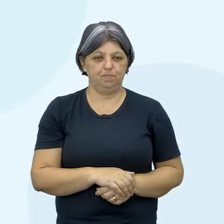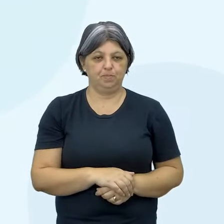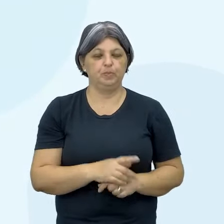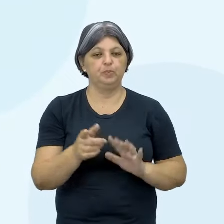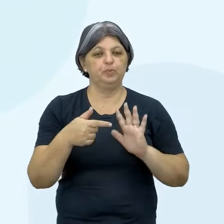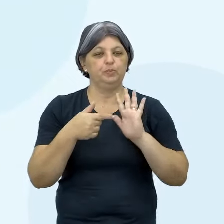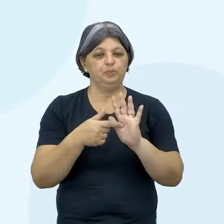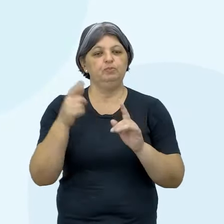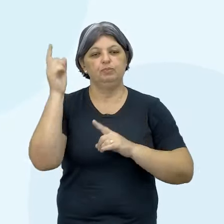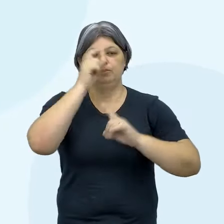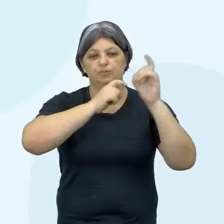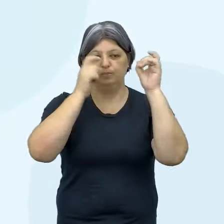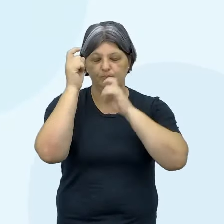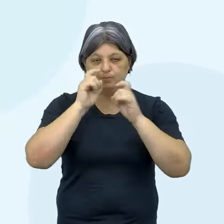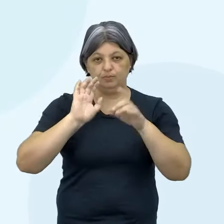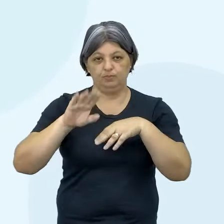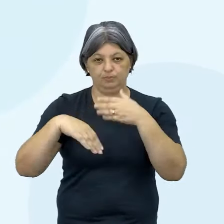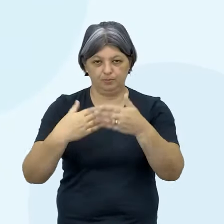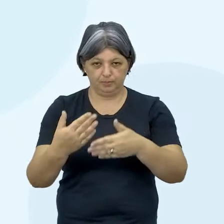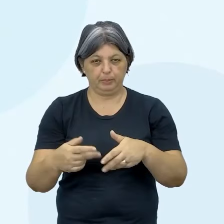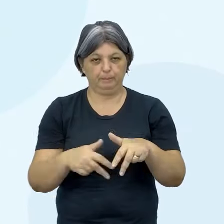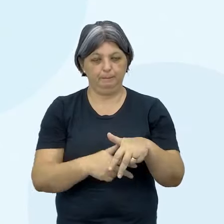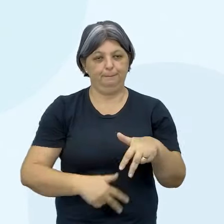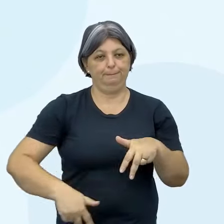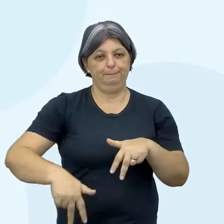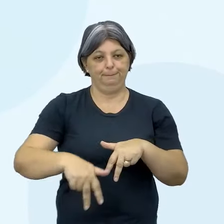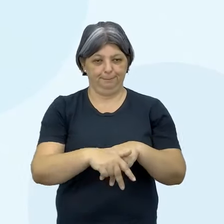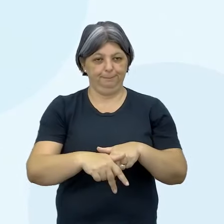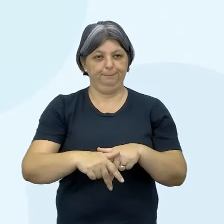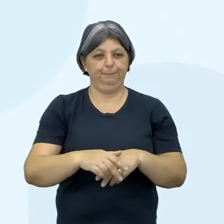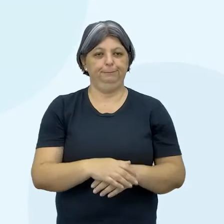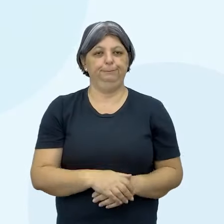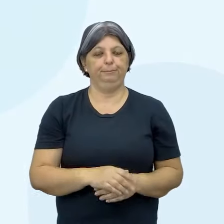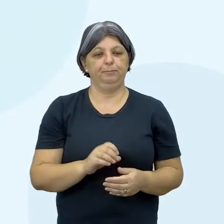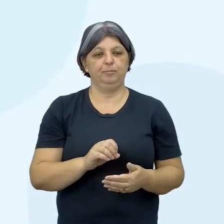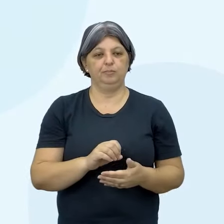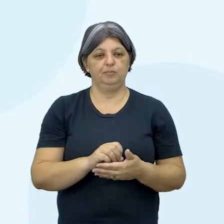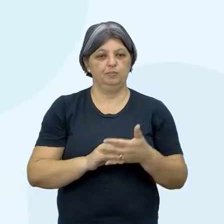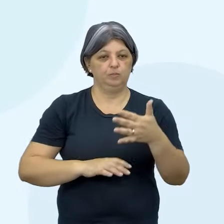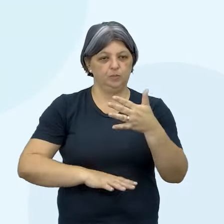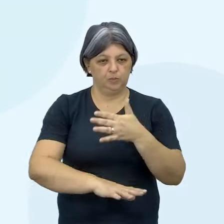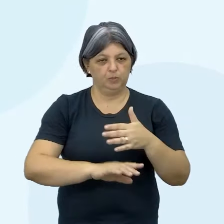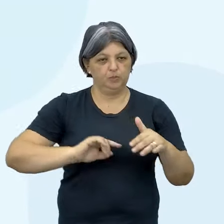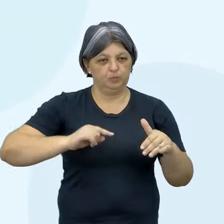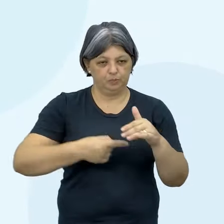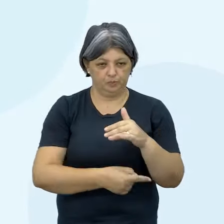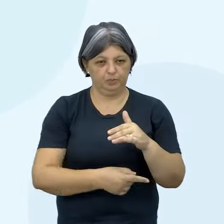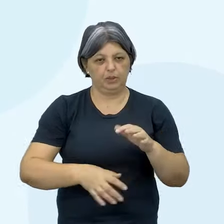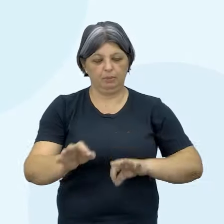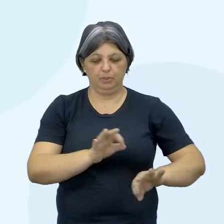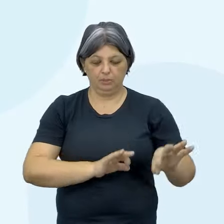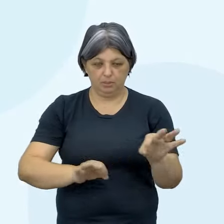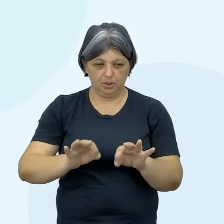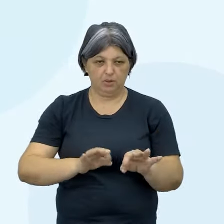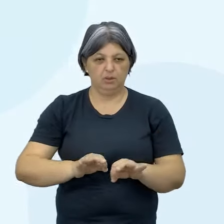Destacamos aí a preocupação em desenvolver o protagonismo no aprofundamento, preparando o estudante para o mundo do trabalho, né? Algo